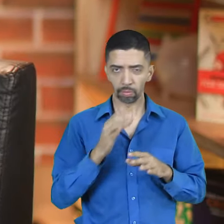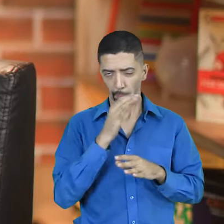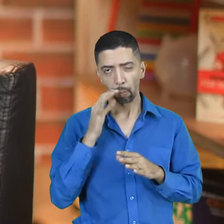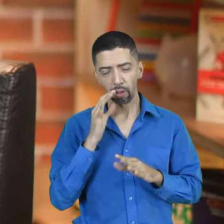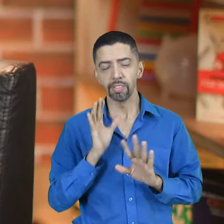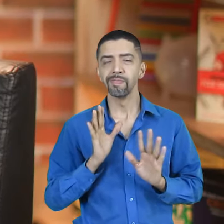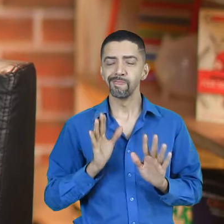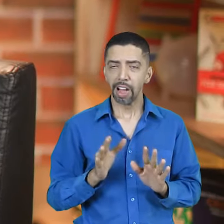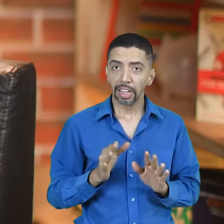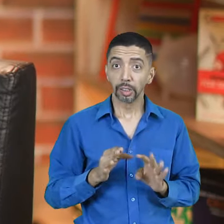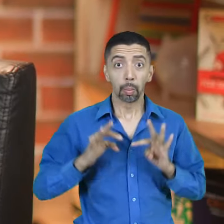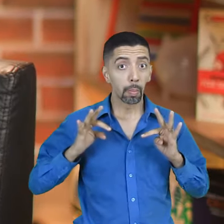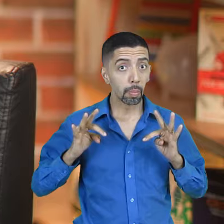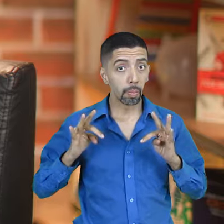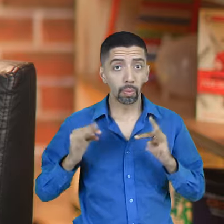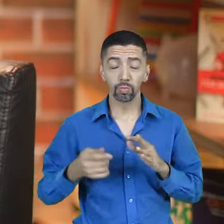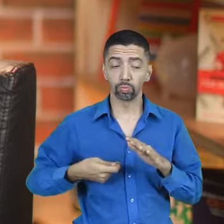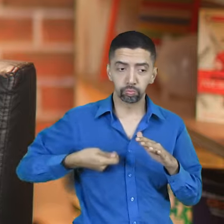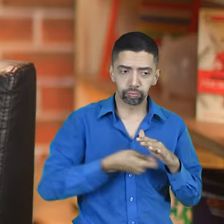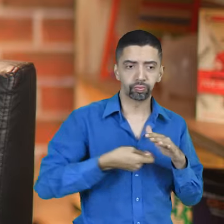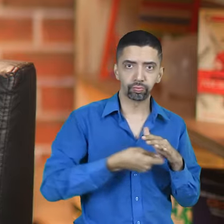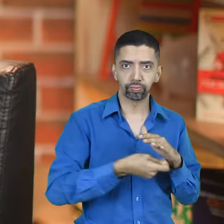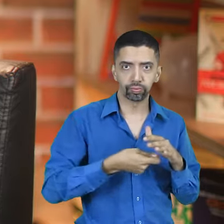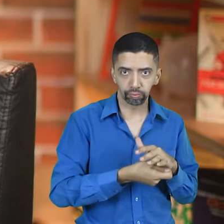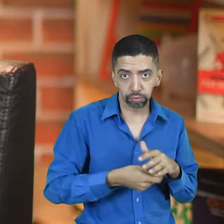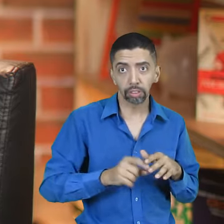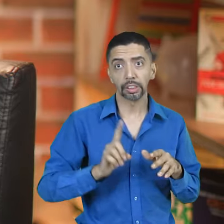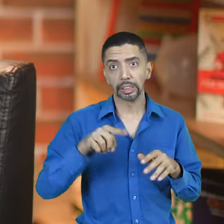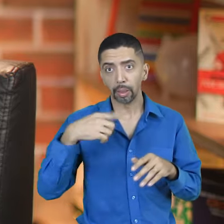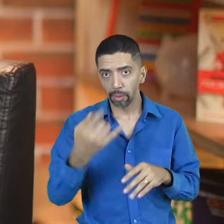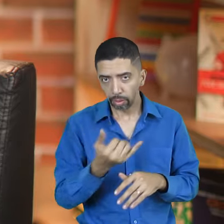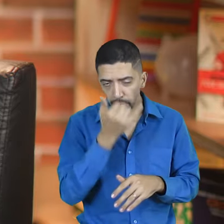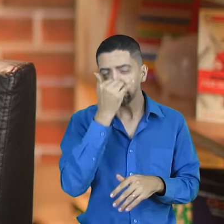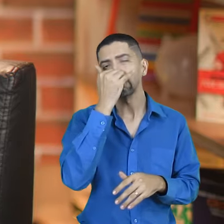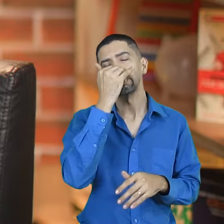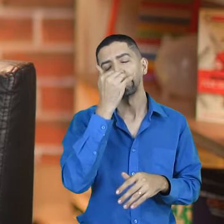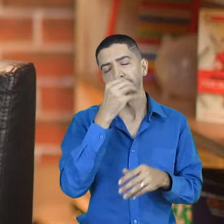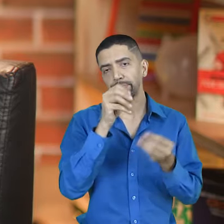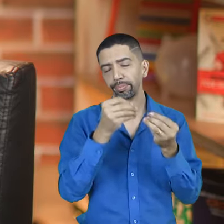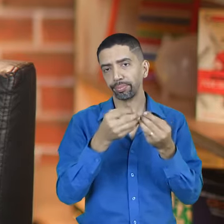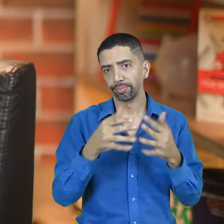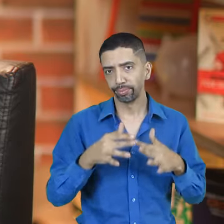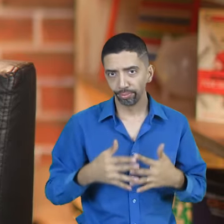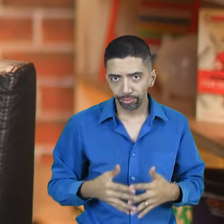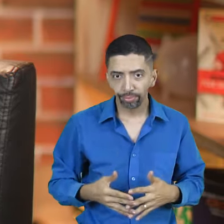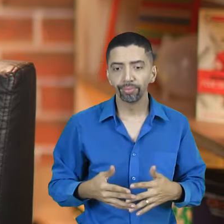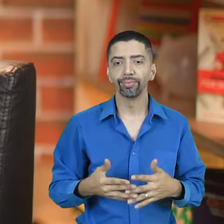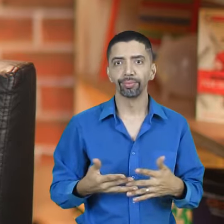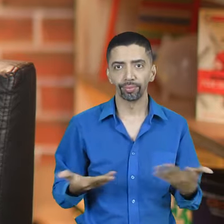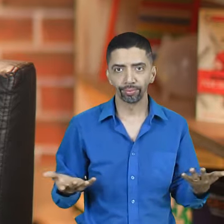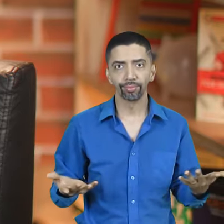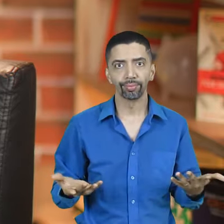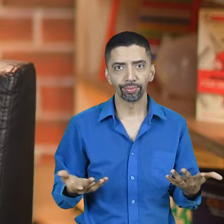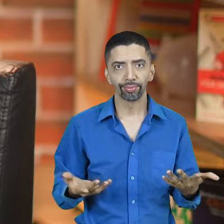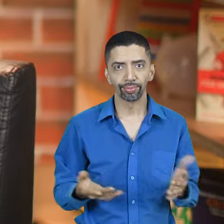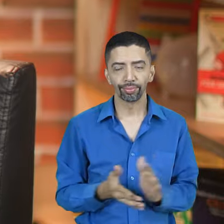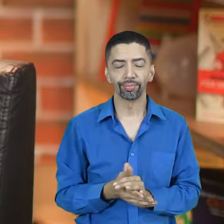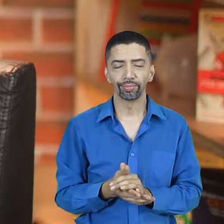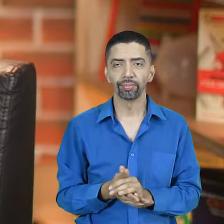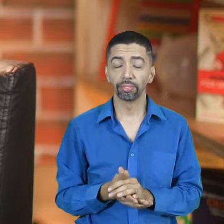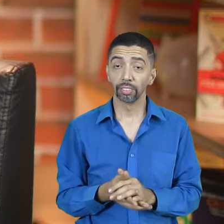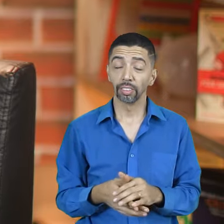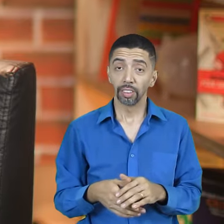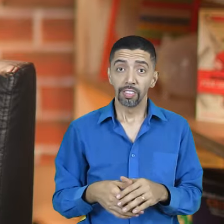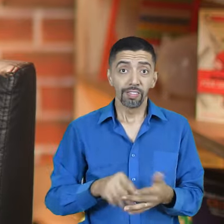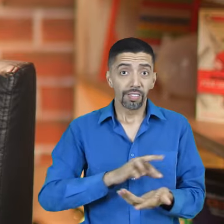de instabilidade total. O que vai interferir em outros problemas também para com aqueles que